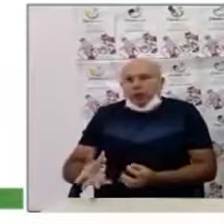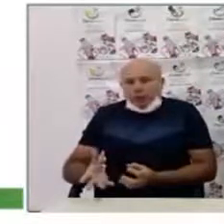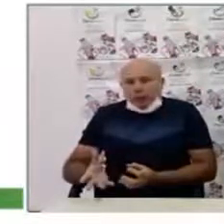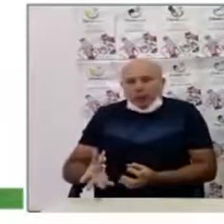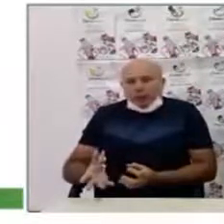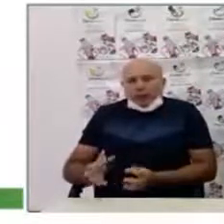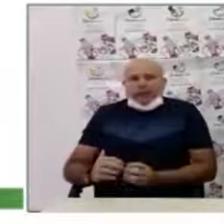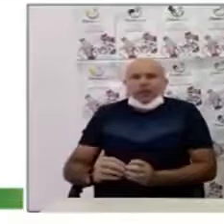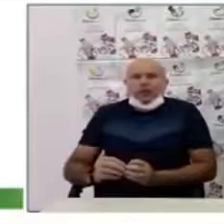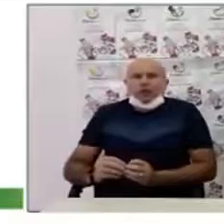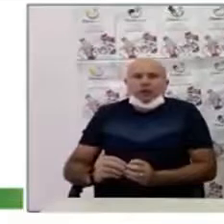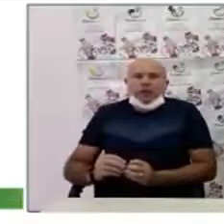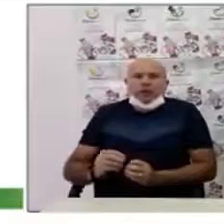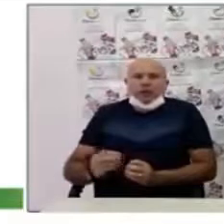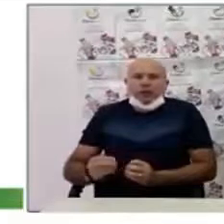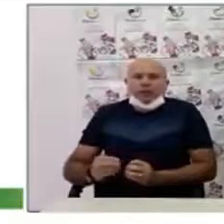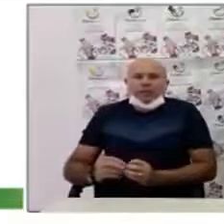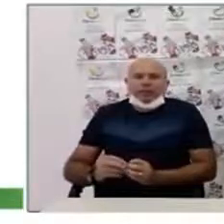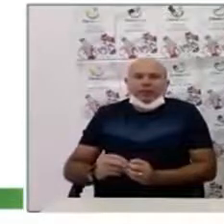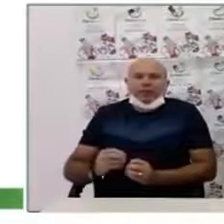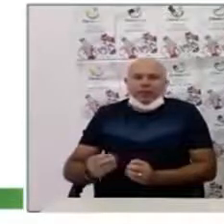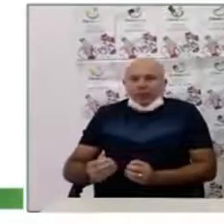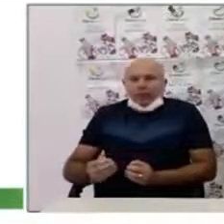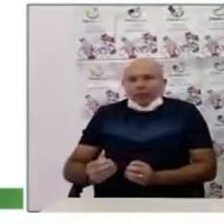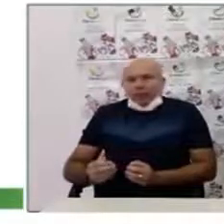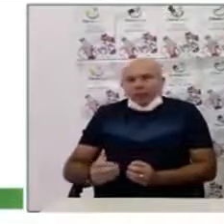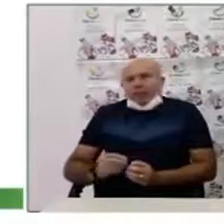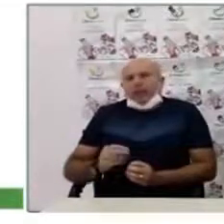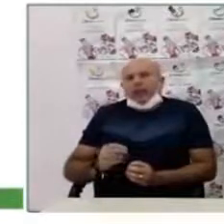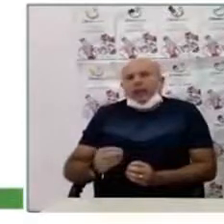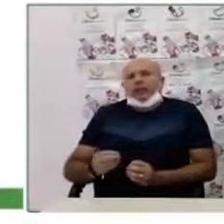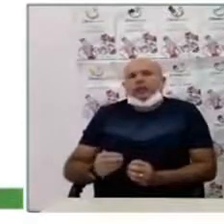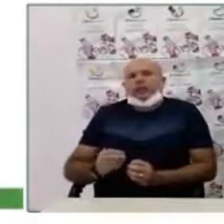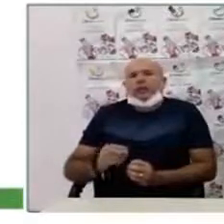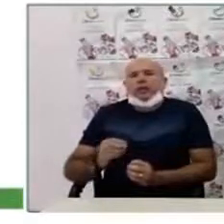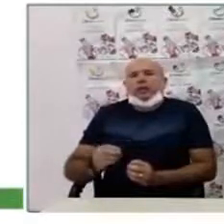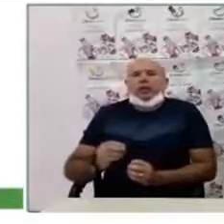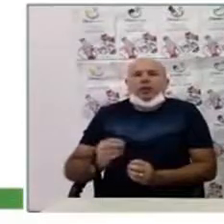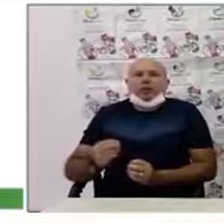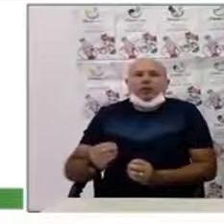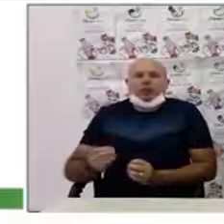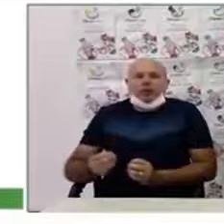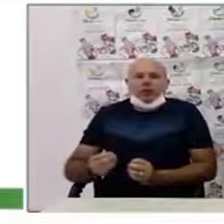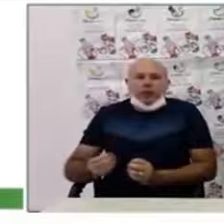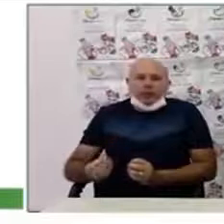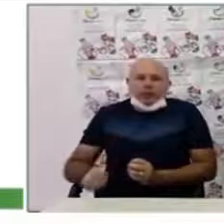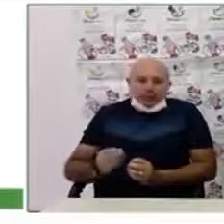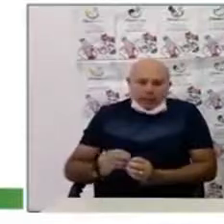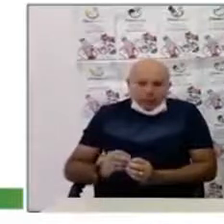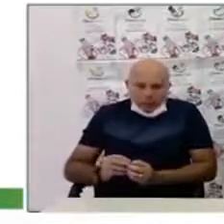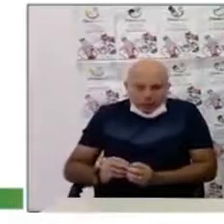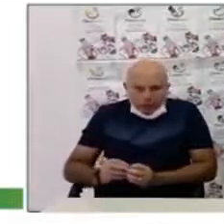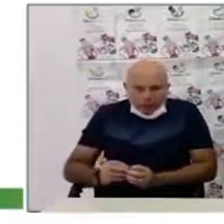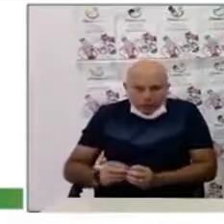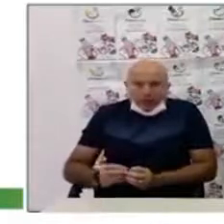Bohr. Esses postulados de Bohr explicam por que o elétron, quando está em movimento ao redor do núcleo do átomo, imaginado